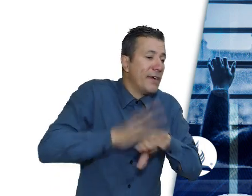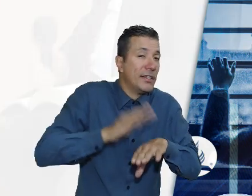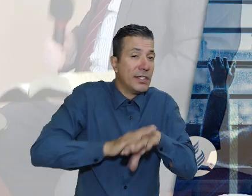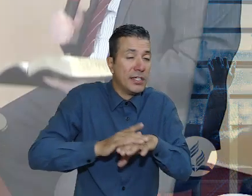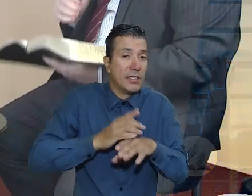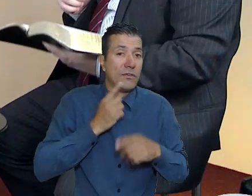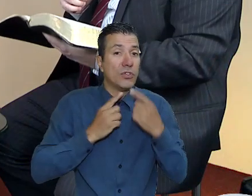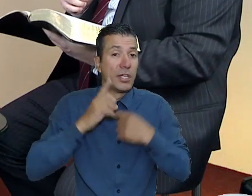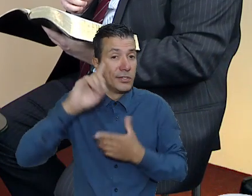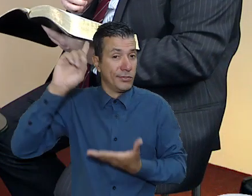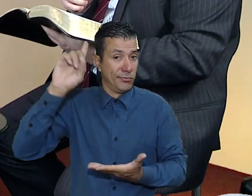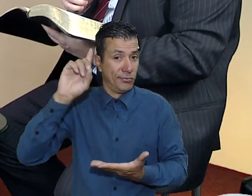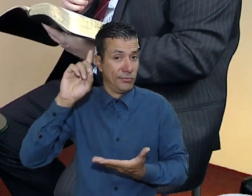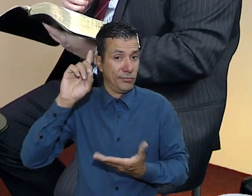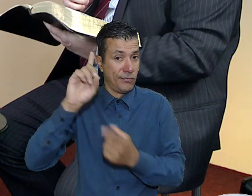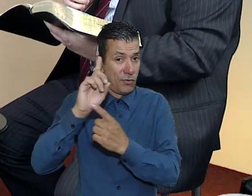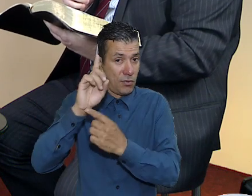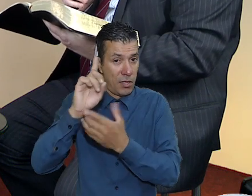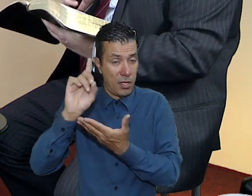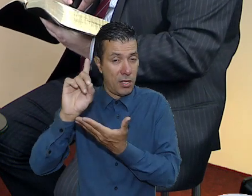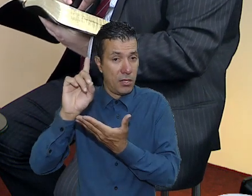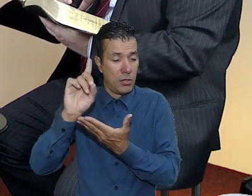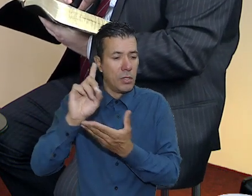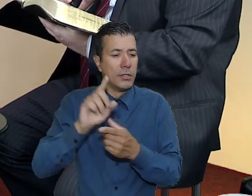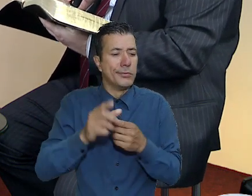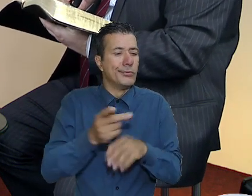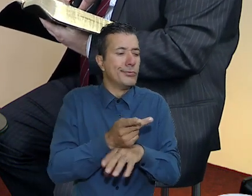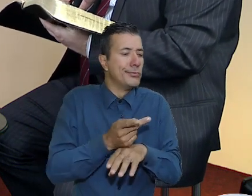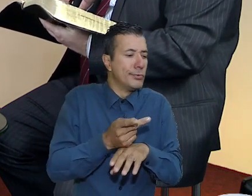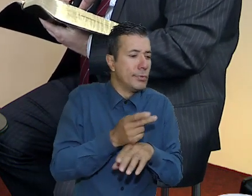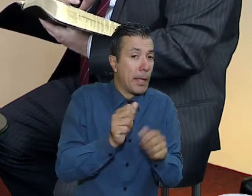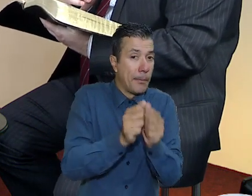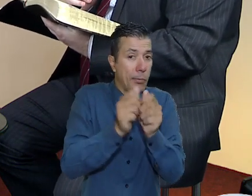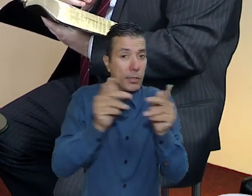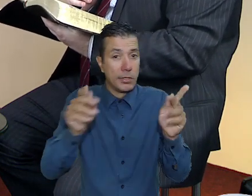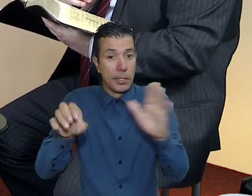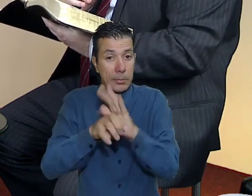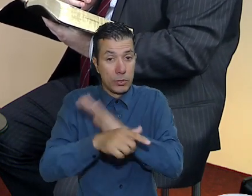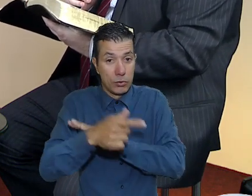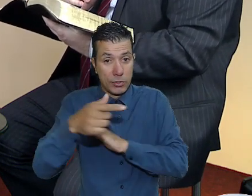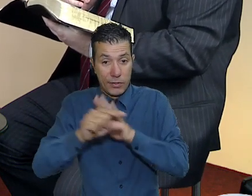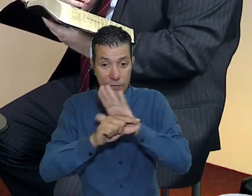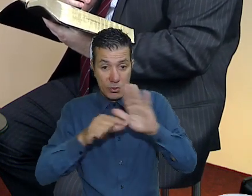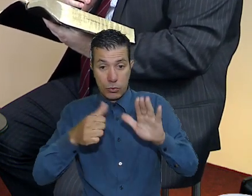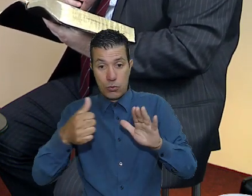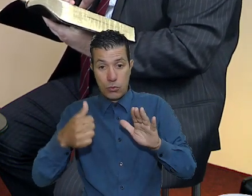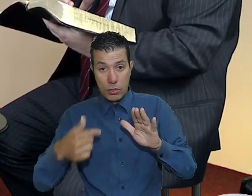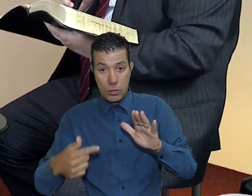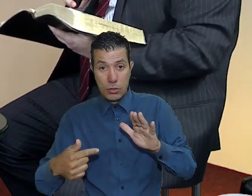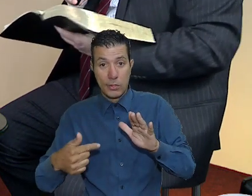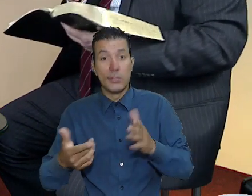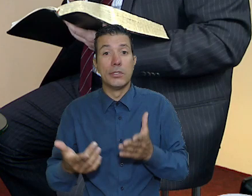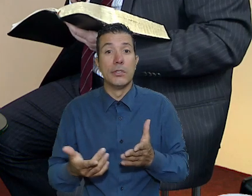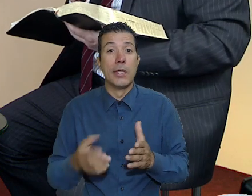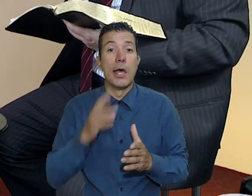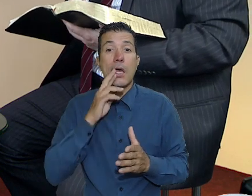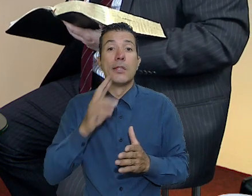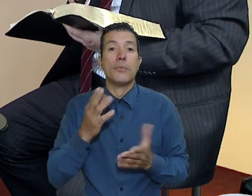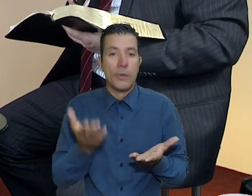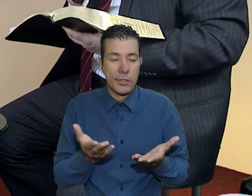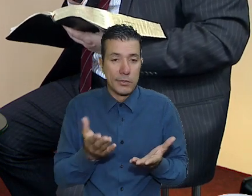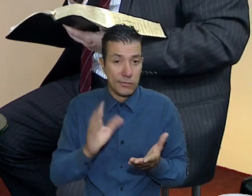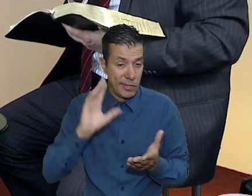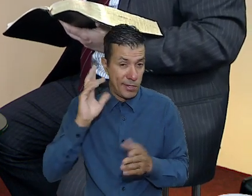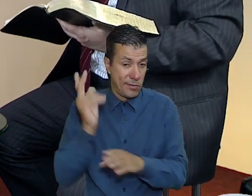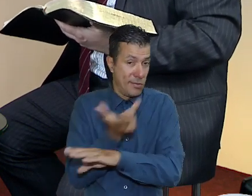essa pergunta para a gente. Ok, nós encontramos aqui, pastor Léo, no Apocalipse capítulo 7, verso 1 e 2, a resposta do que